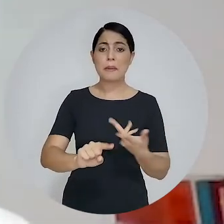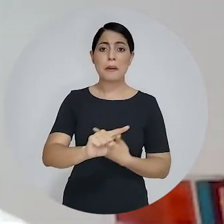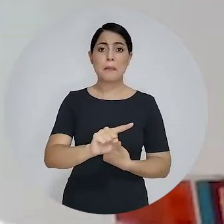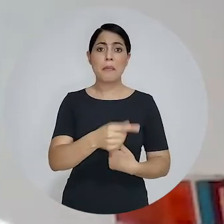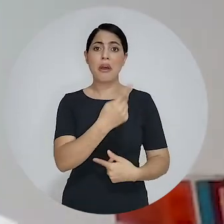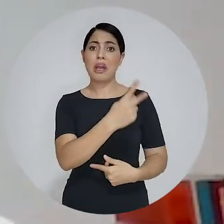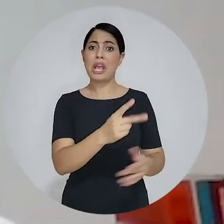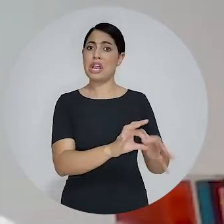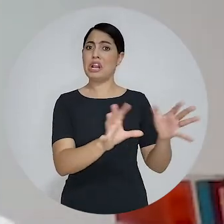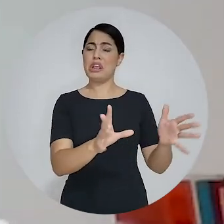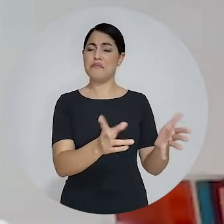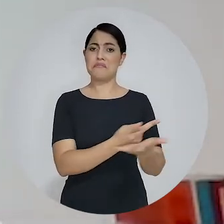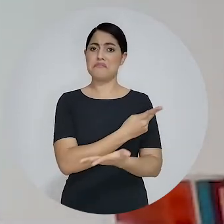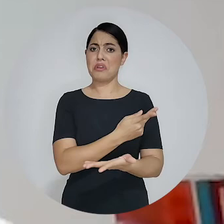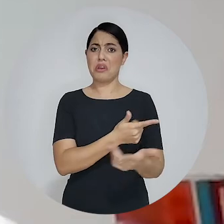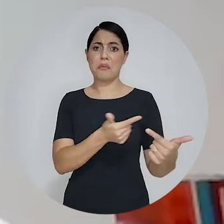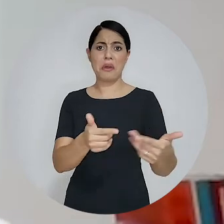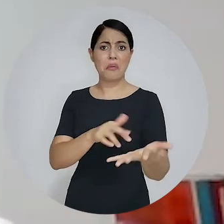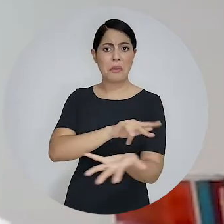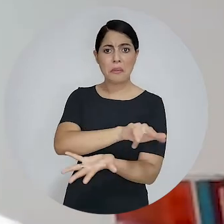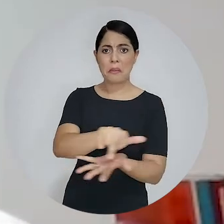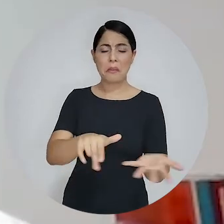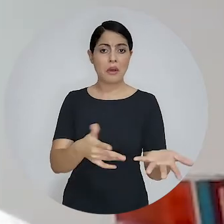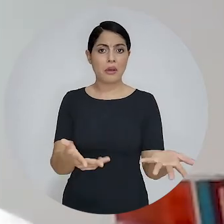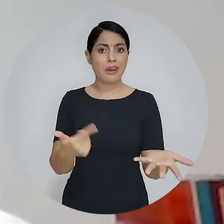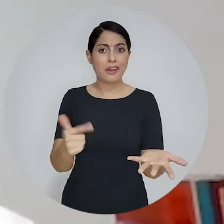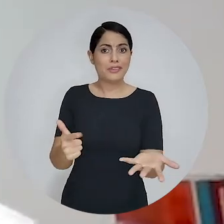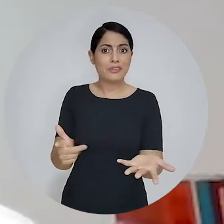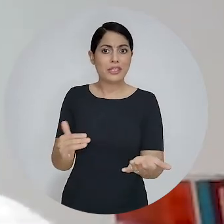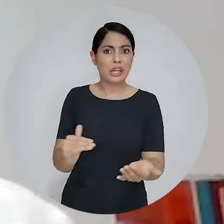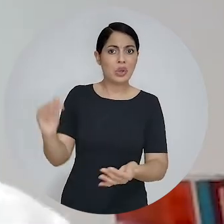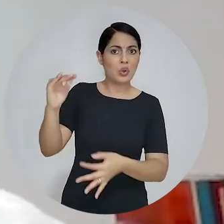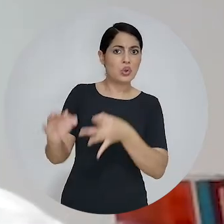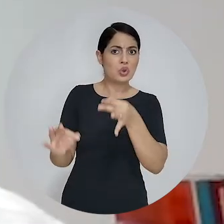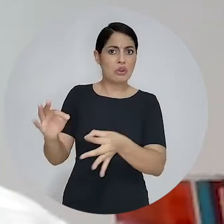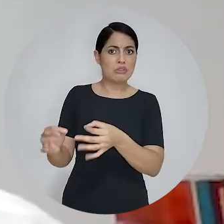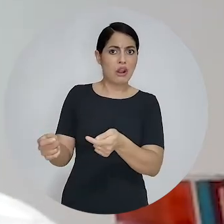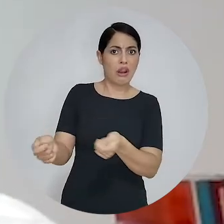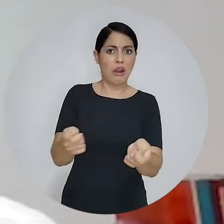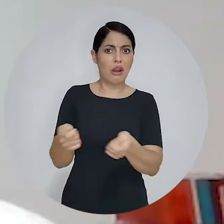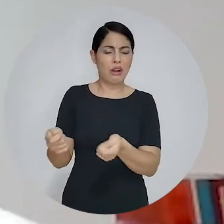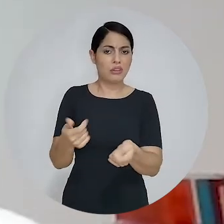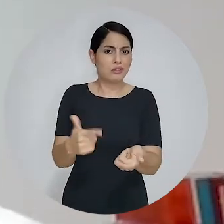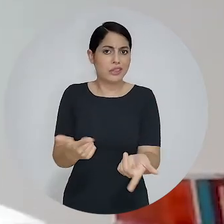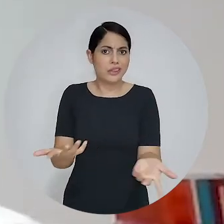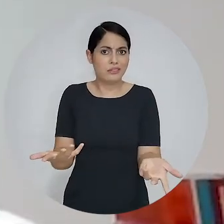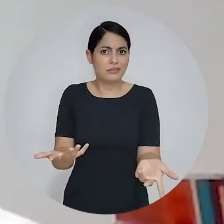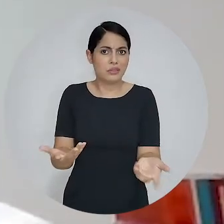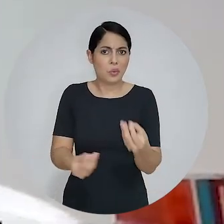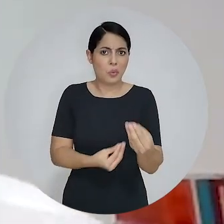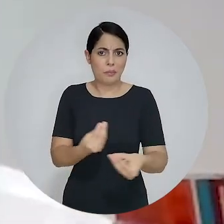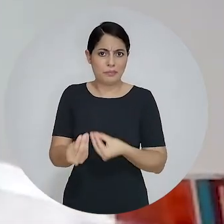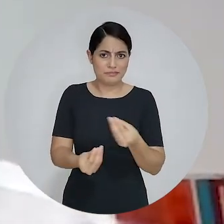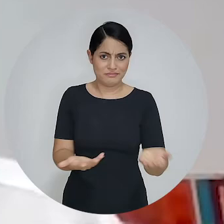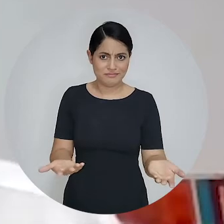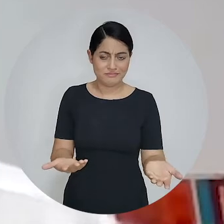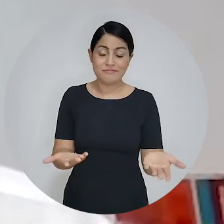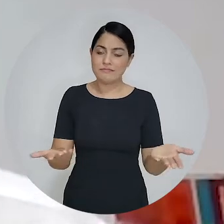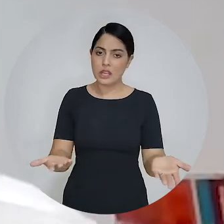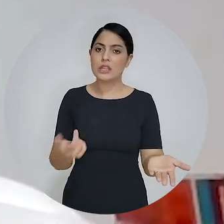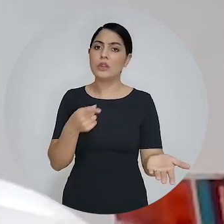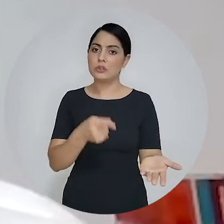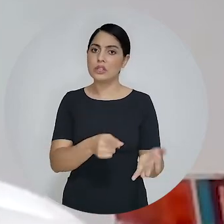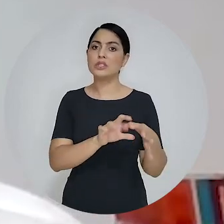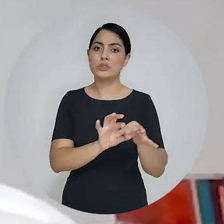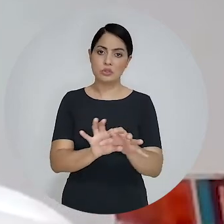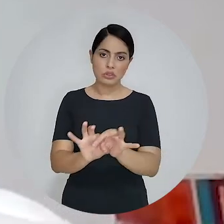que houvessem condenações judiciais no futuro, elas não seriam cumpridas, elas não teriam nenhum impacto do ponto de vista objetivo, né? Por quê?